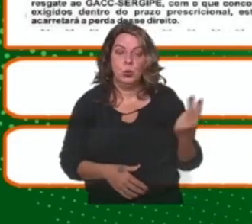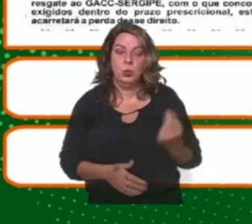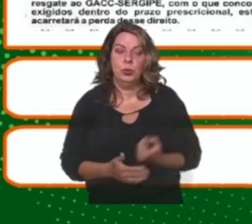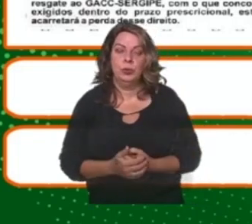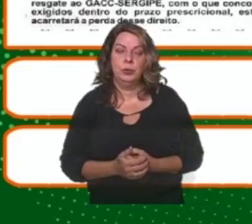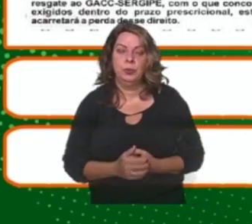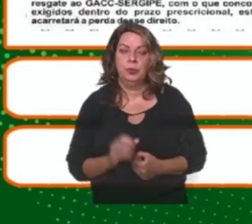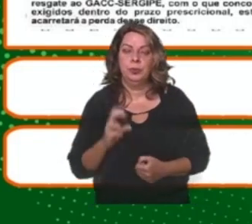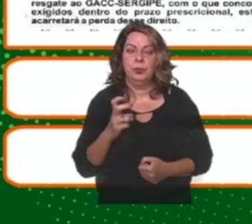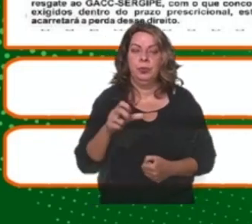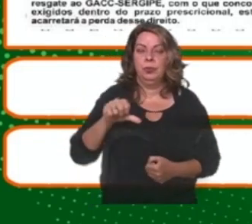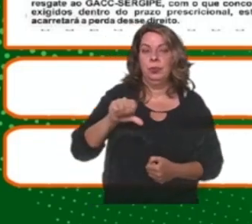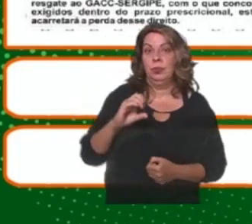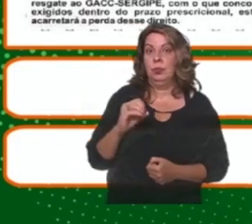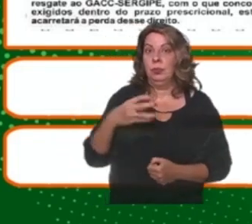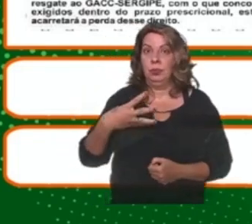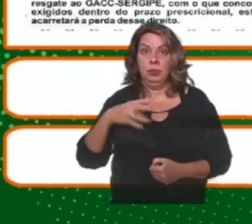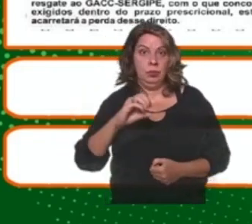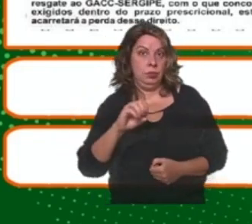agora,